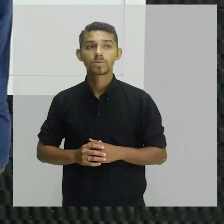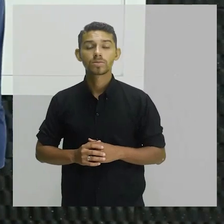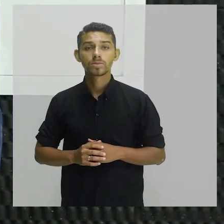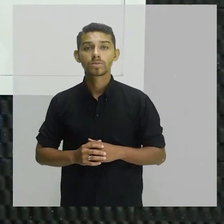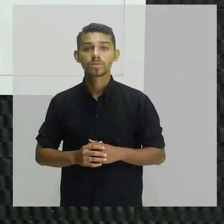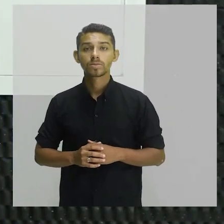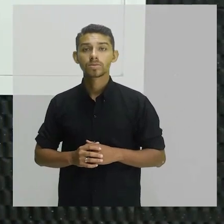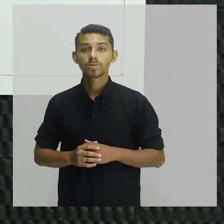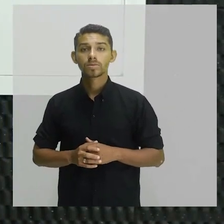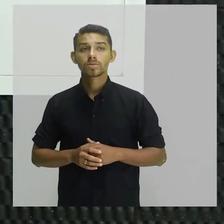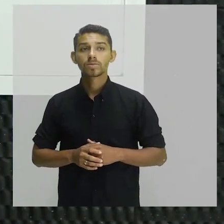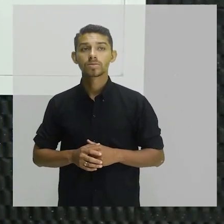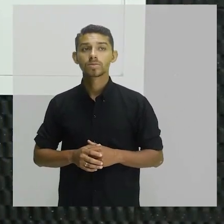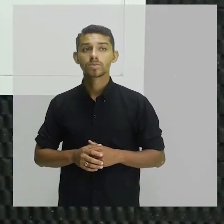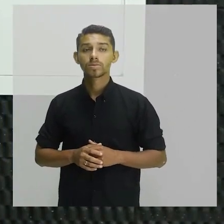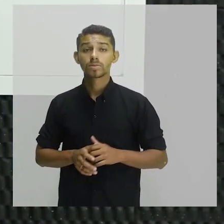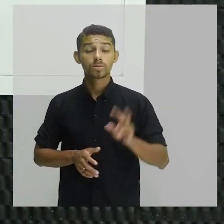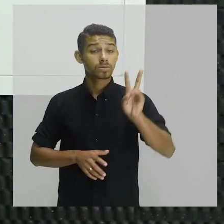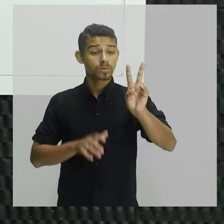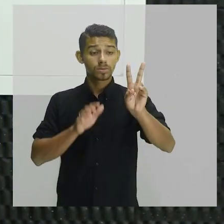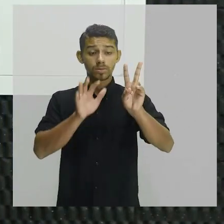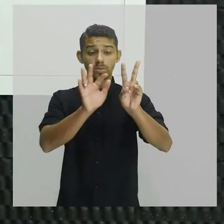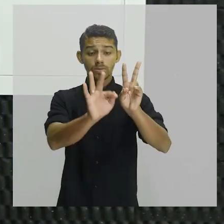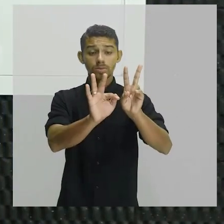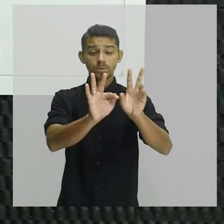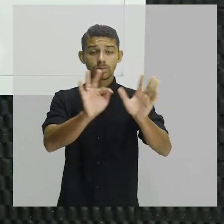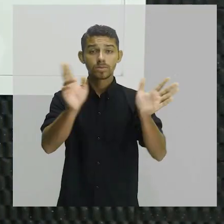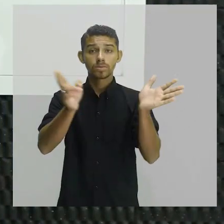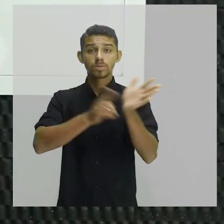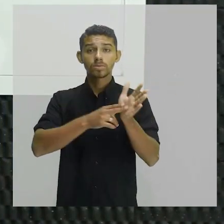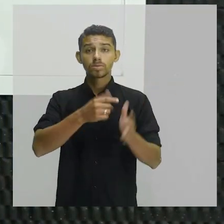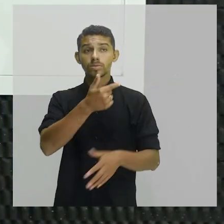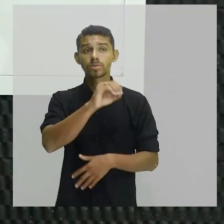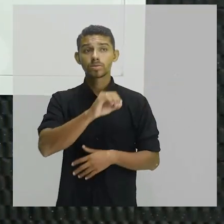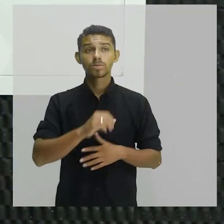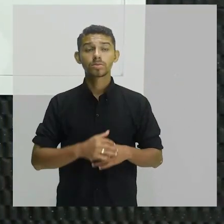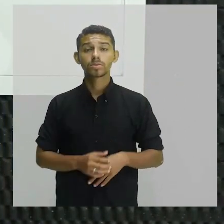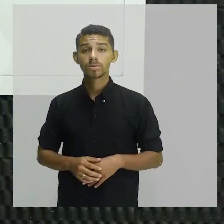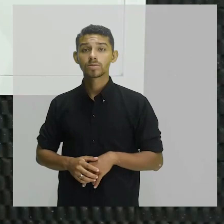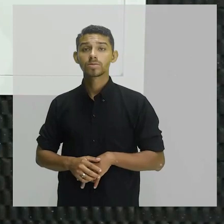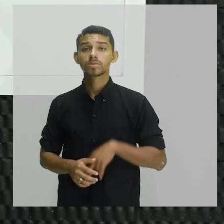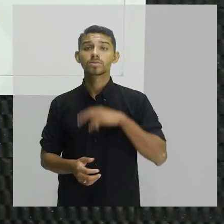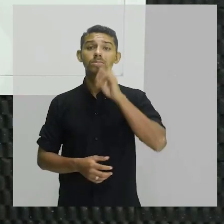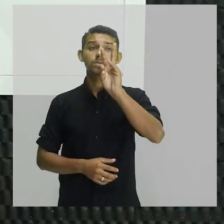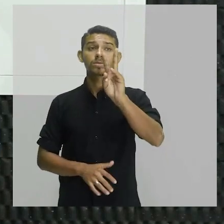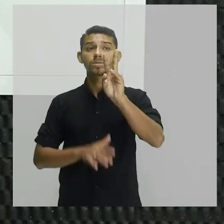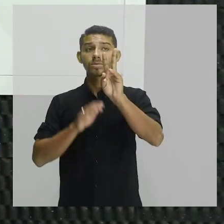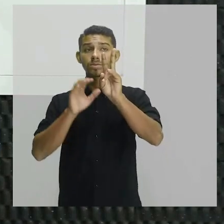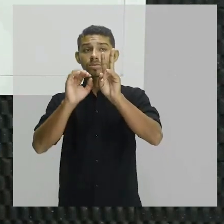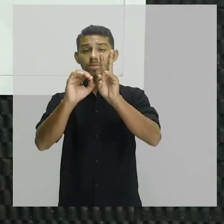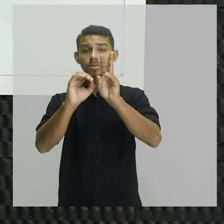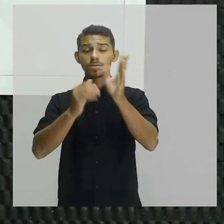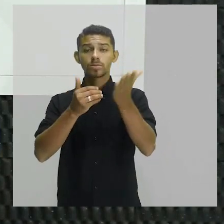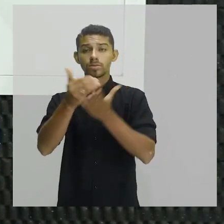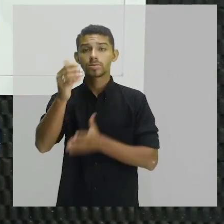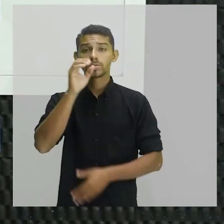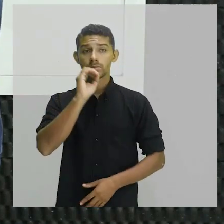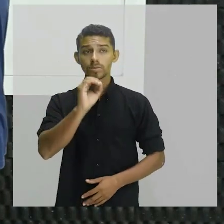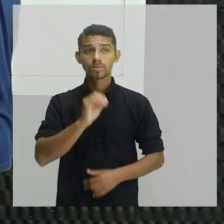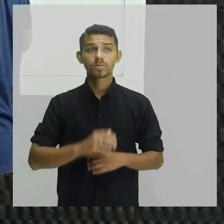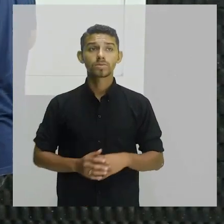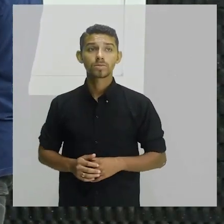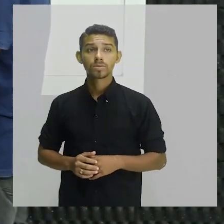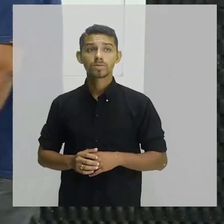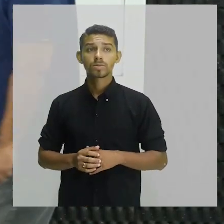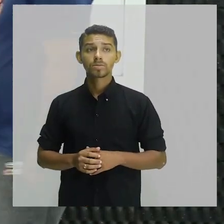Então a velocidade final é de 20, né? A velocidade inicial é 0, a aceleração é 1, e aqui nós